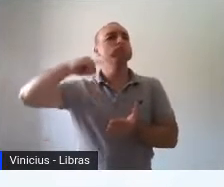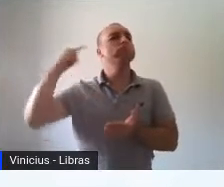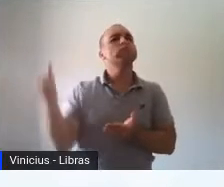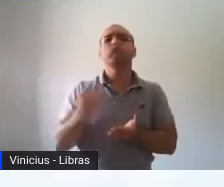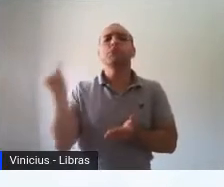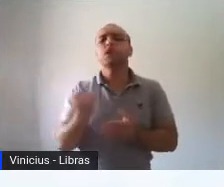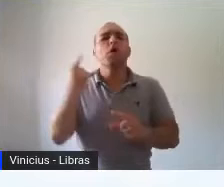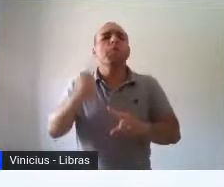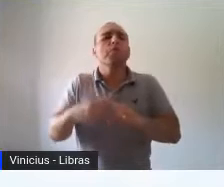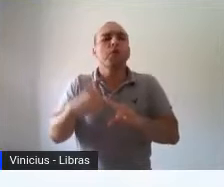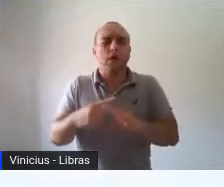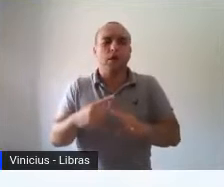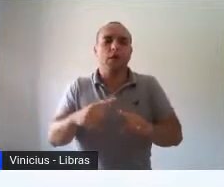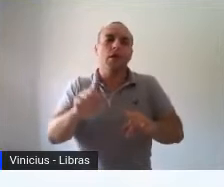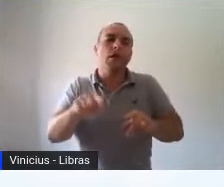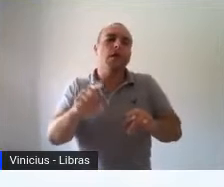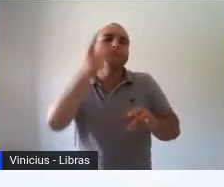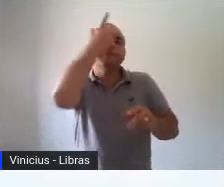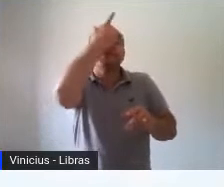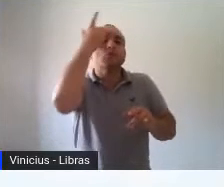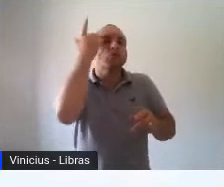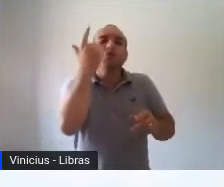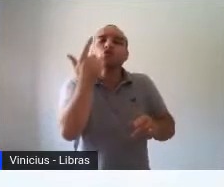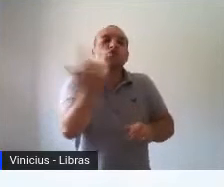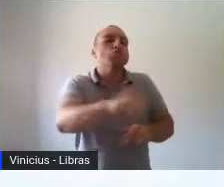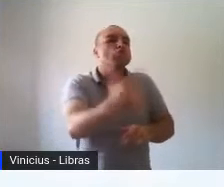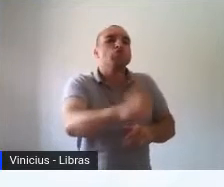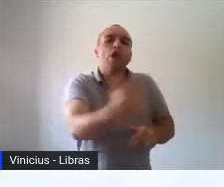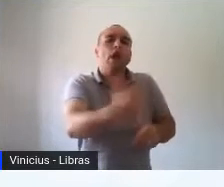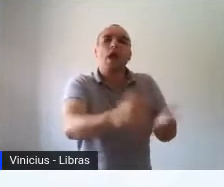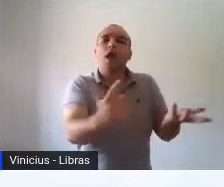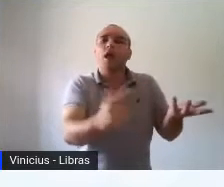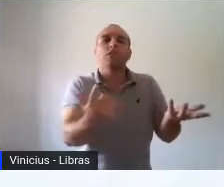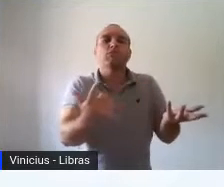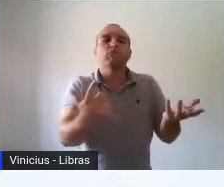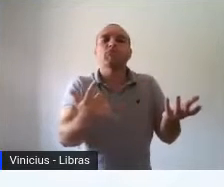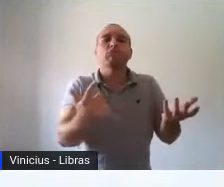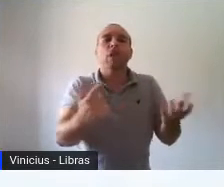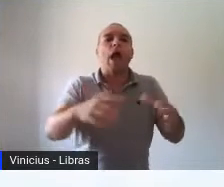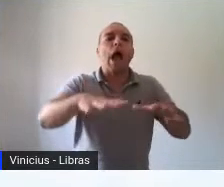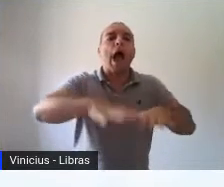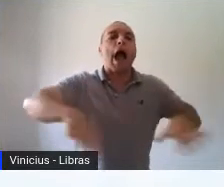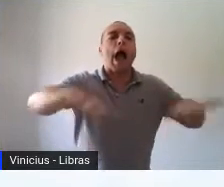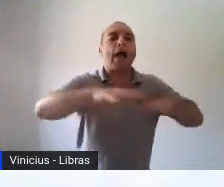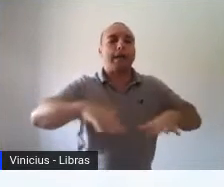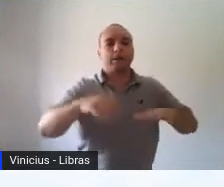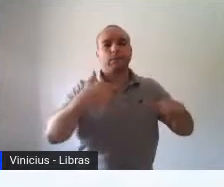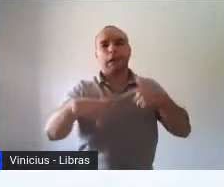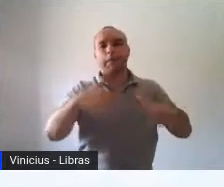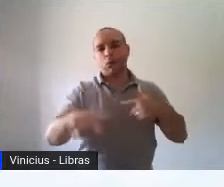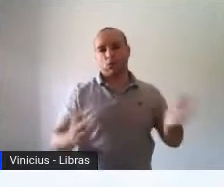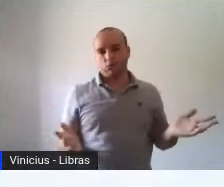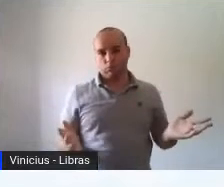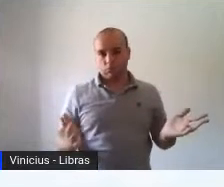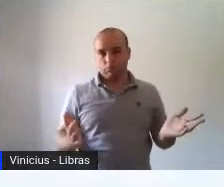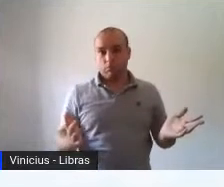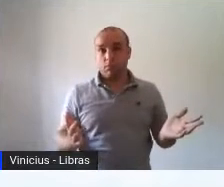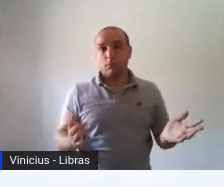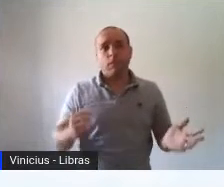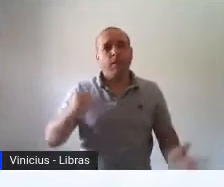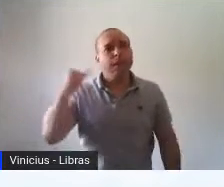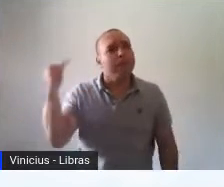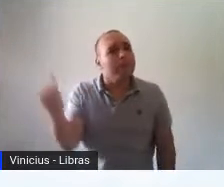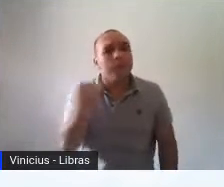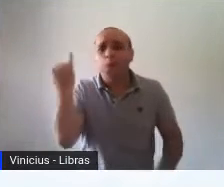uma categoria que tenha um mínimo, né, que tenha um piso de categoria. Então, ele é muito importante porque ele